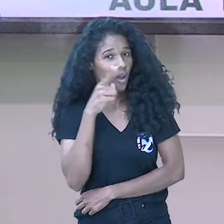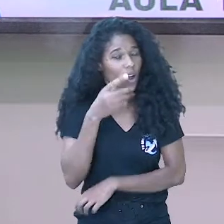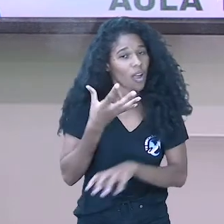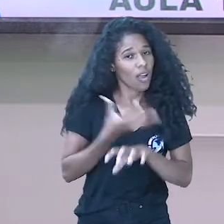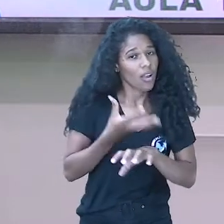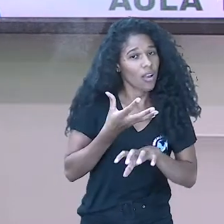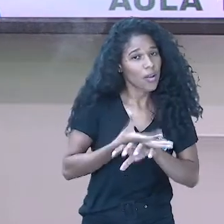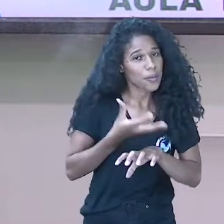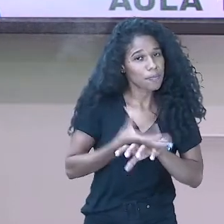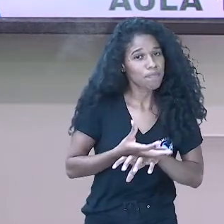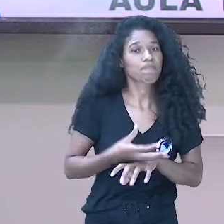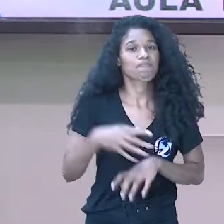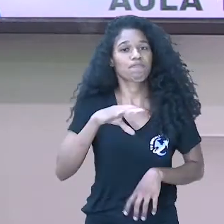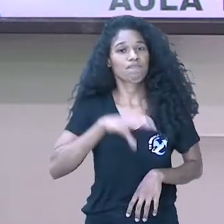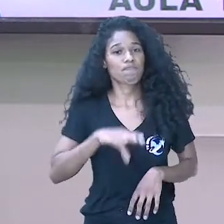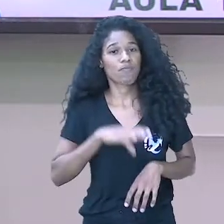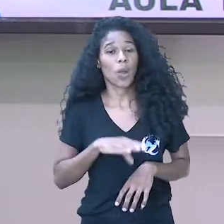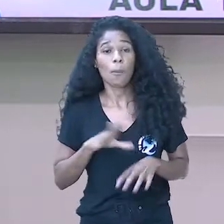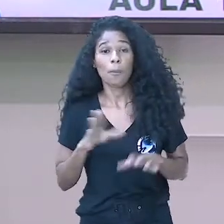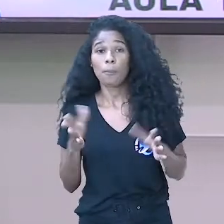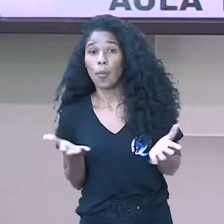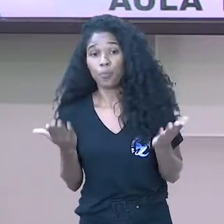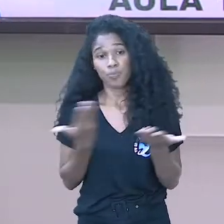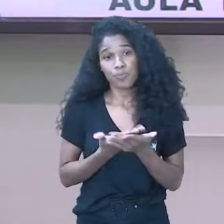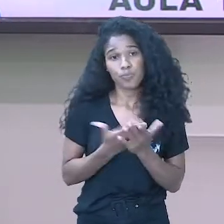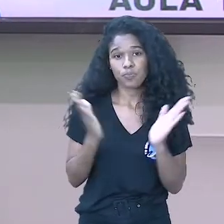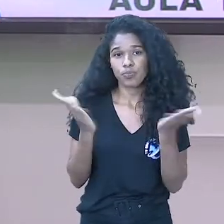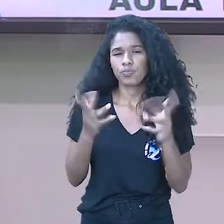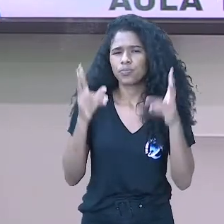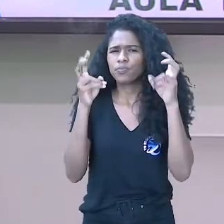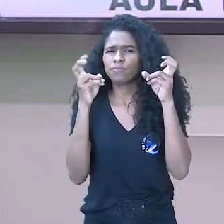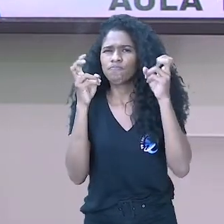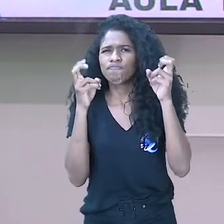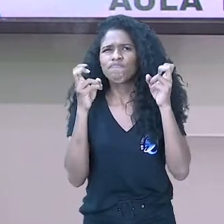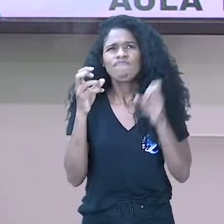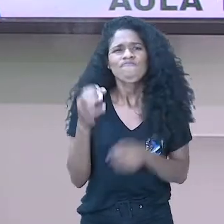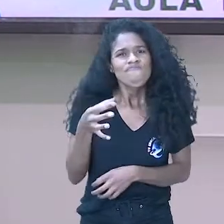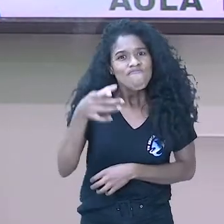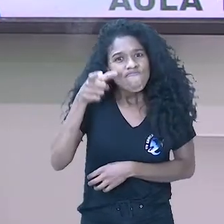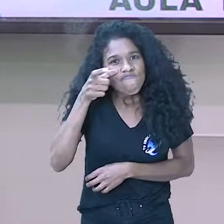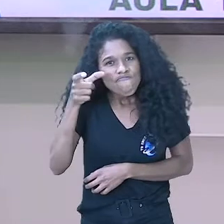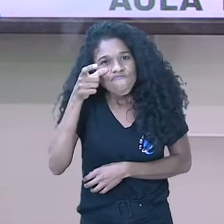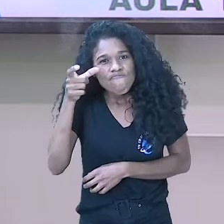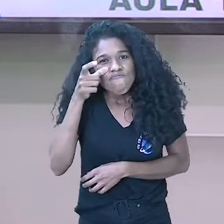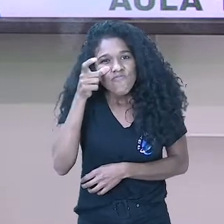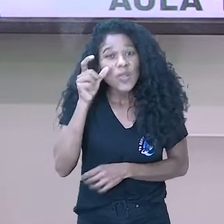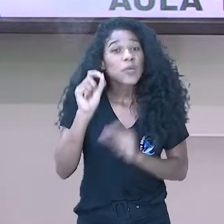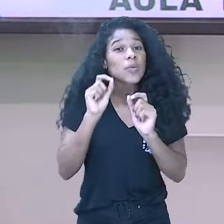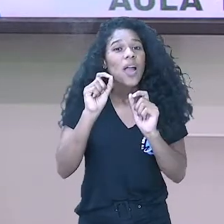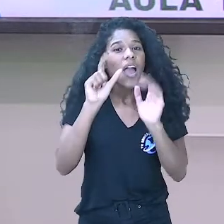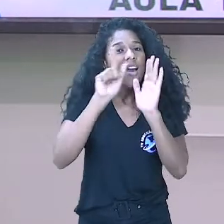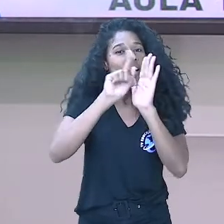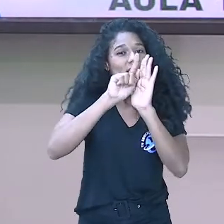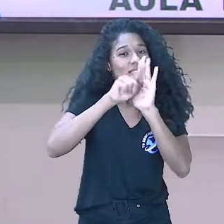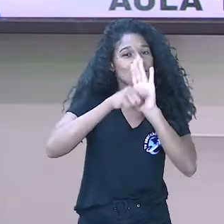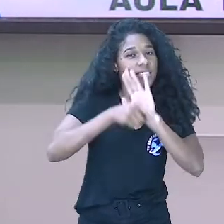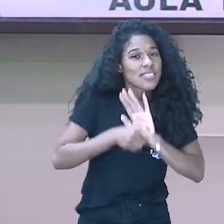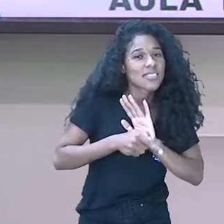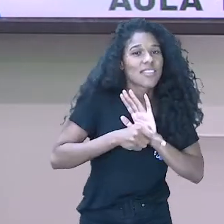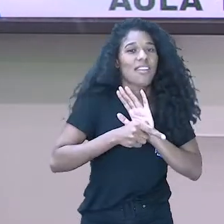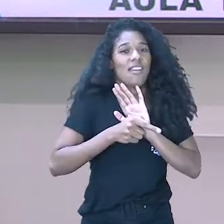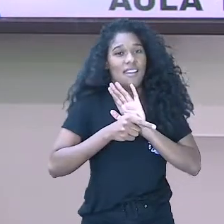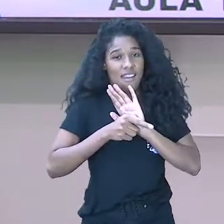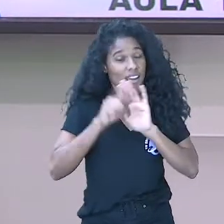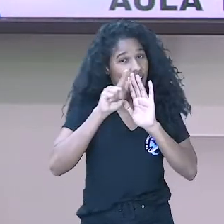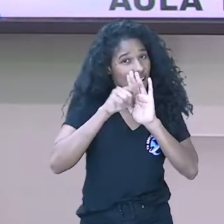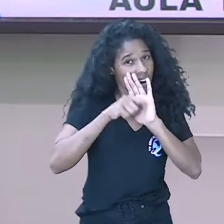aula de hoje é um tema super interessante, um dos meus gêneros textuais favoritos, que é crônica. Isso